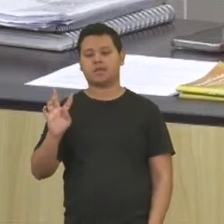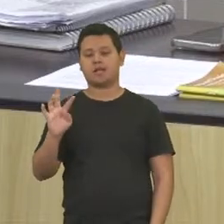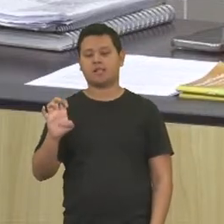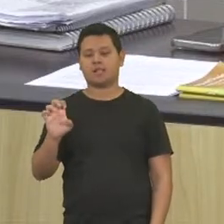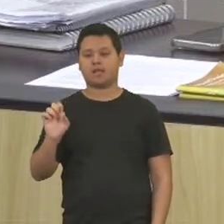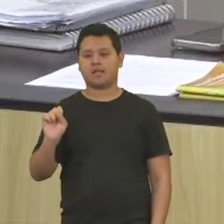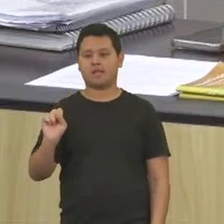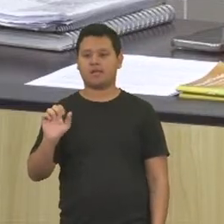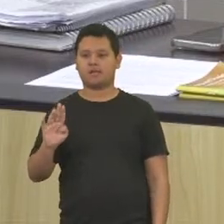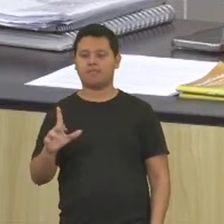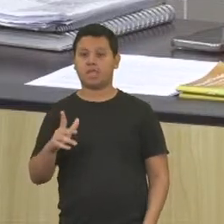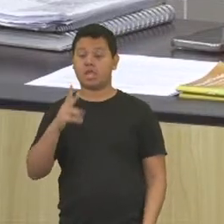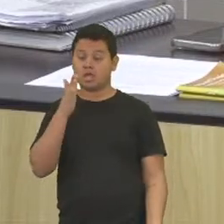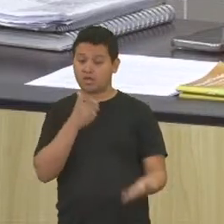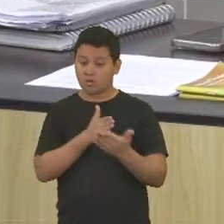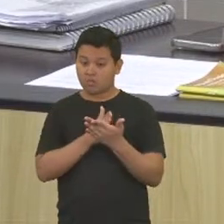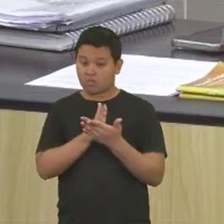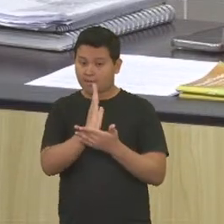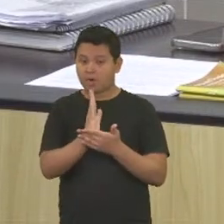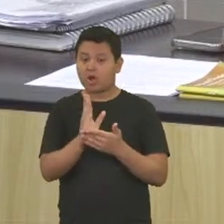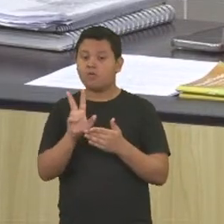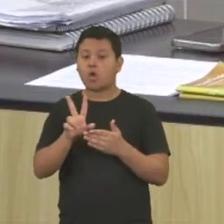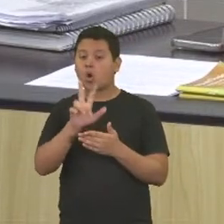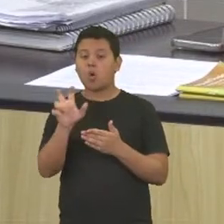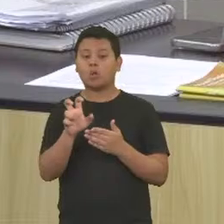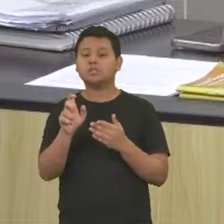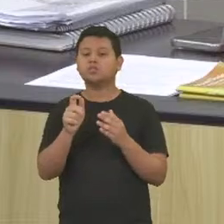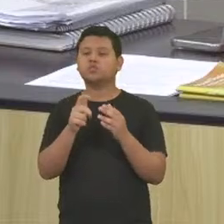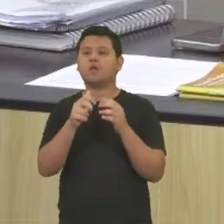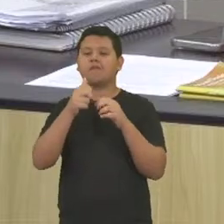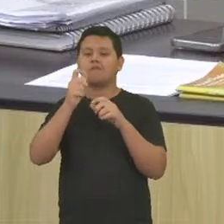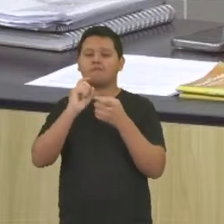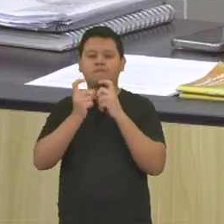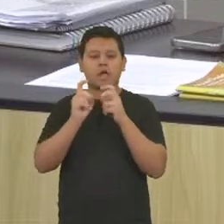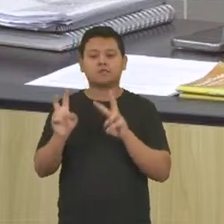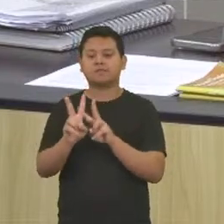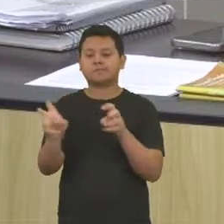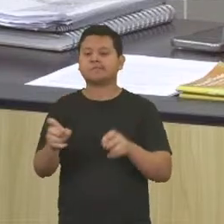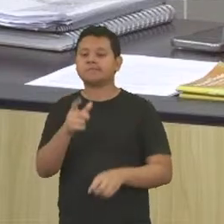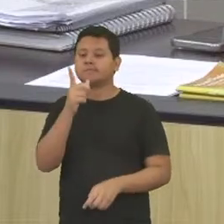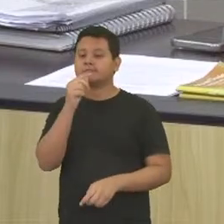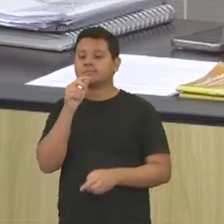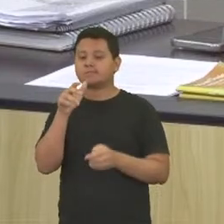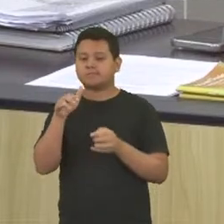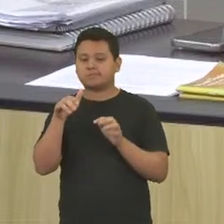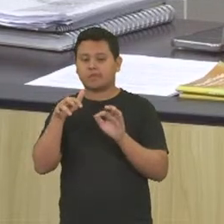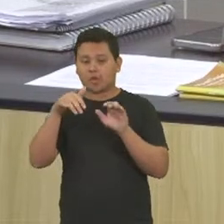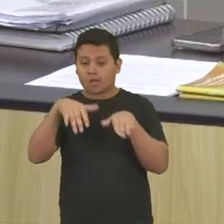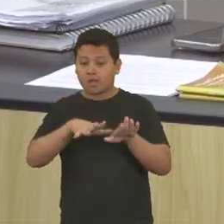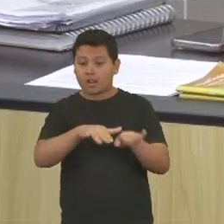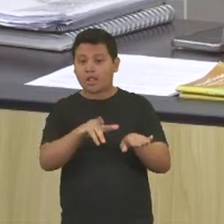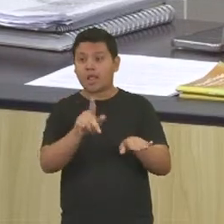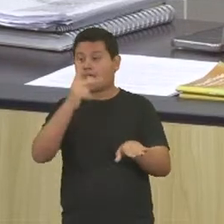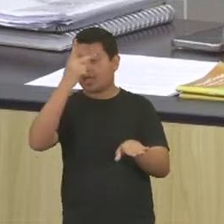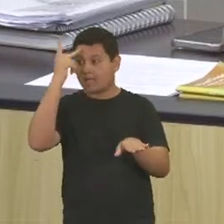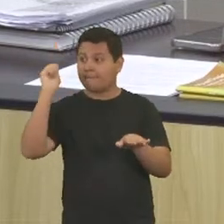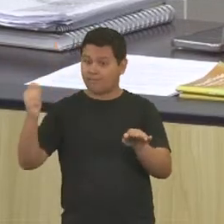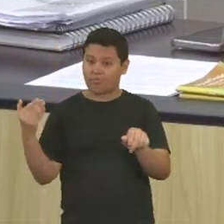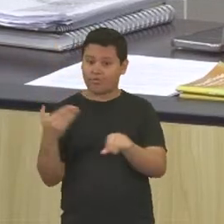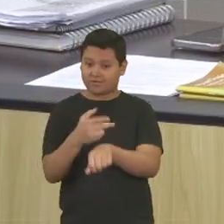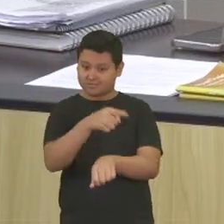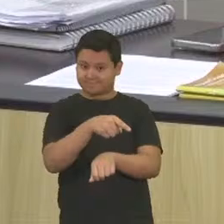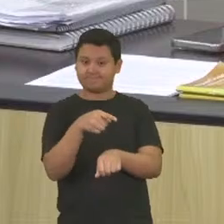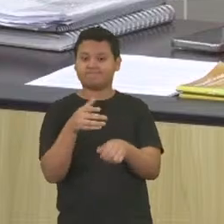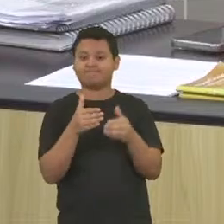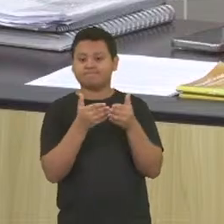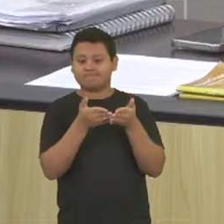aprovem, discutam mais sobre o Rio Paraíba, para que esse esporte as pessoas possam ter tranquilidade